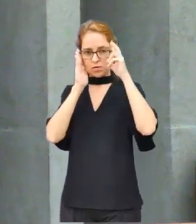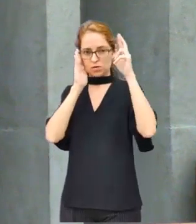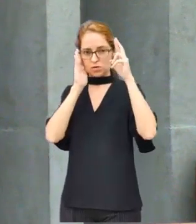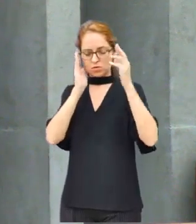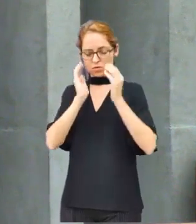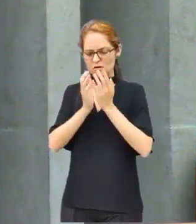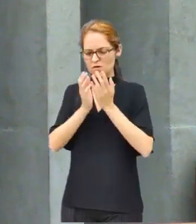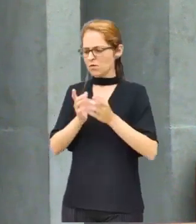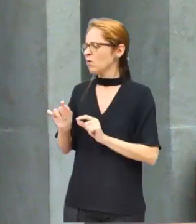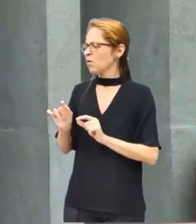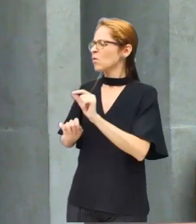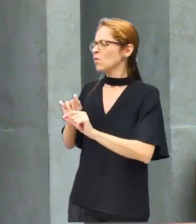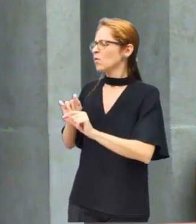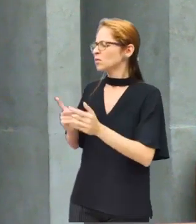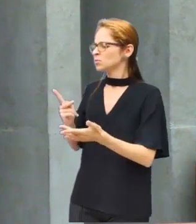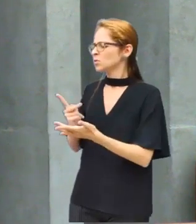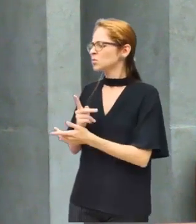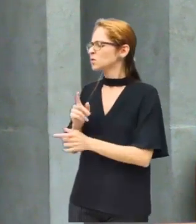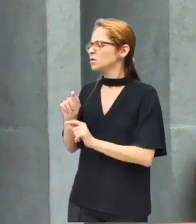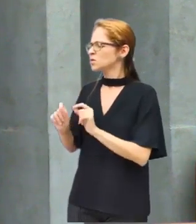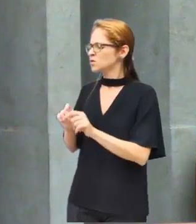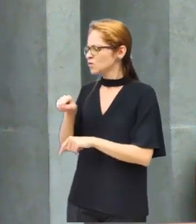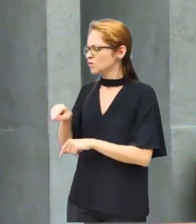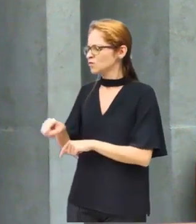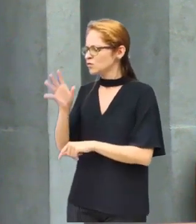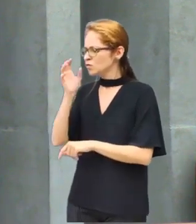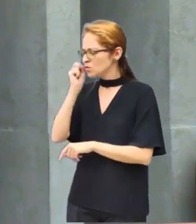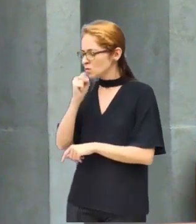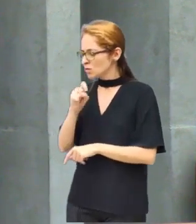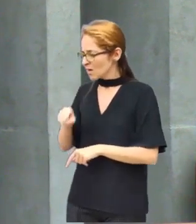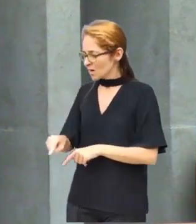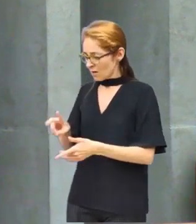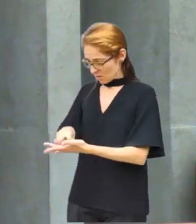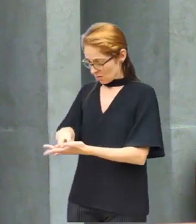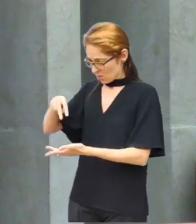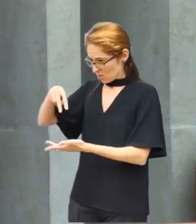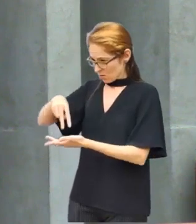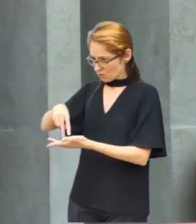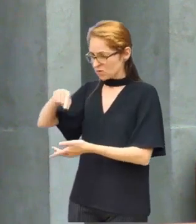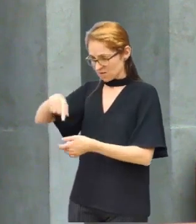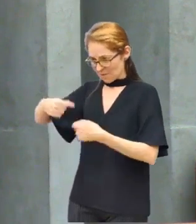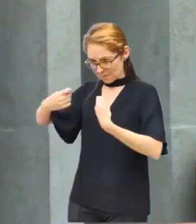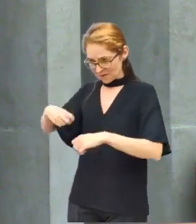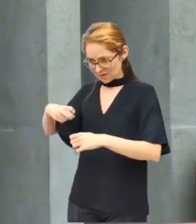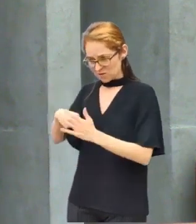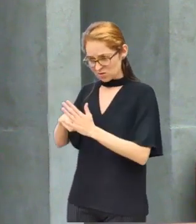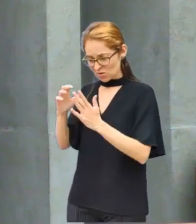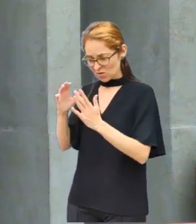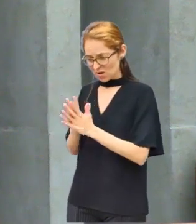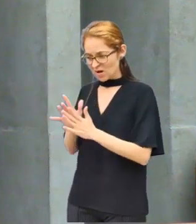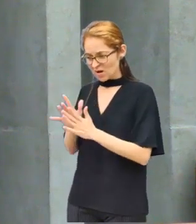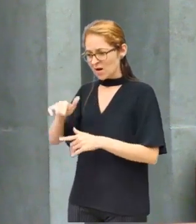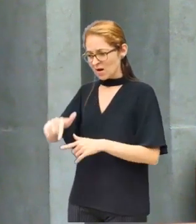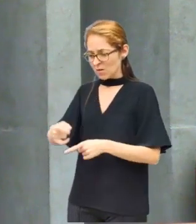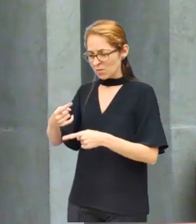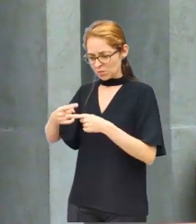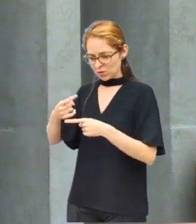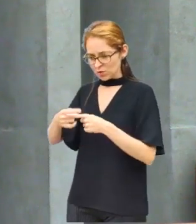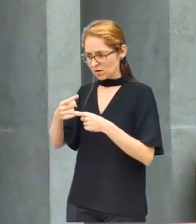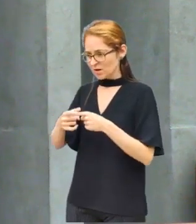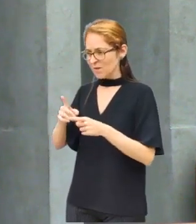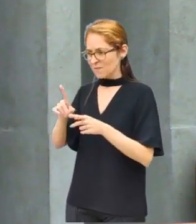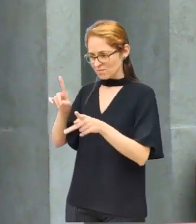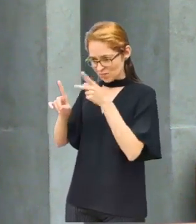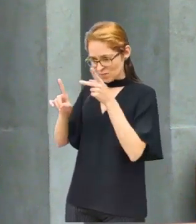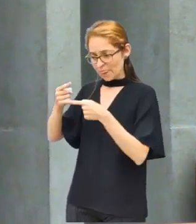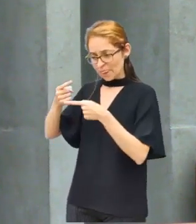Que se passa contigo, agarrado no sono? Levanta-te e invoca o teu Deus. Talvez assim esse Deus se lembre de nós para que